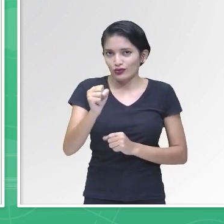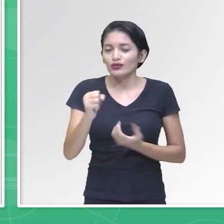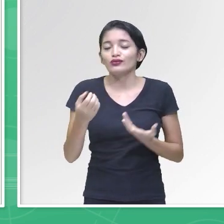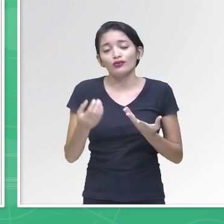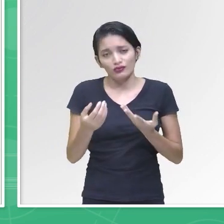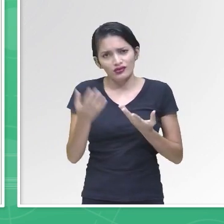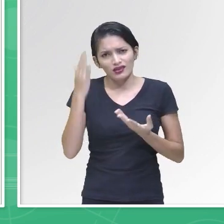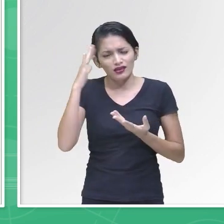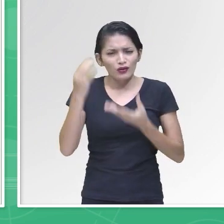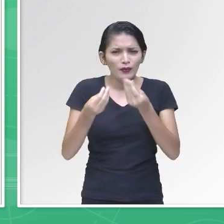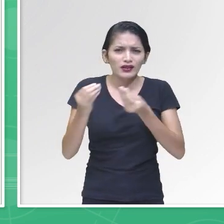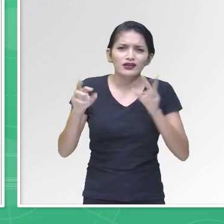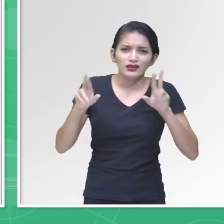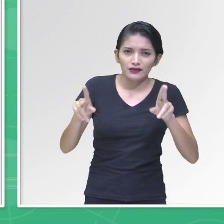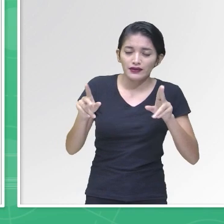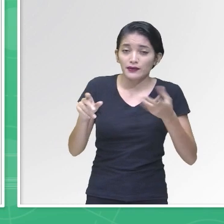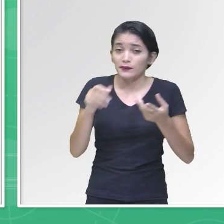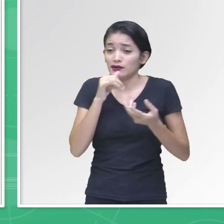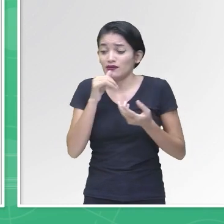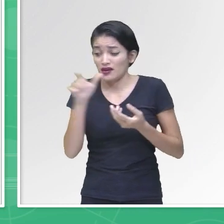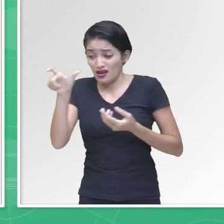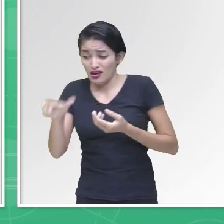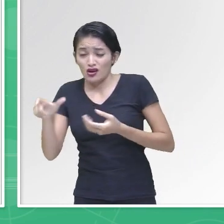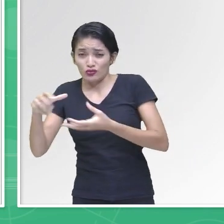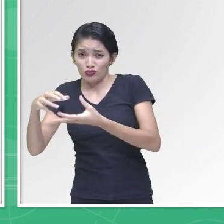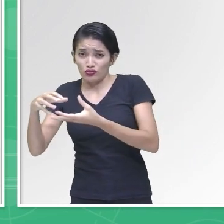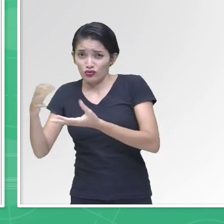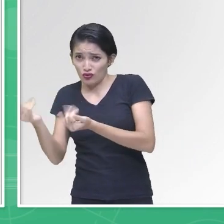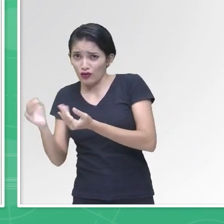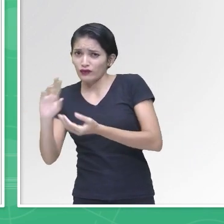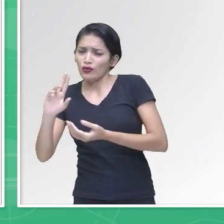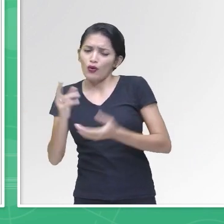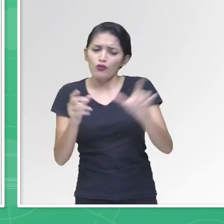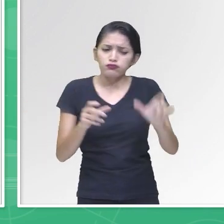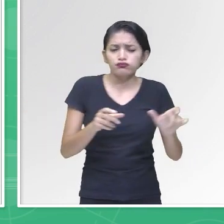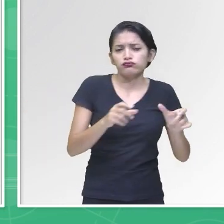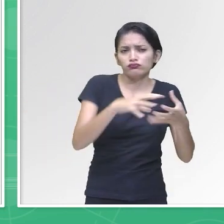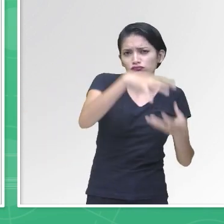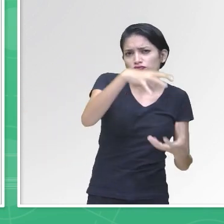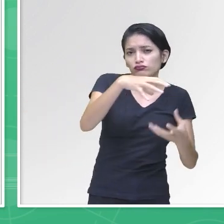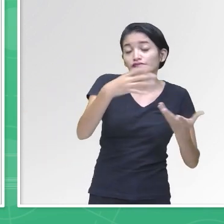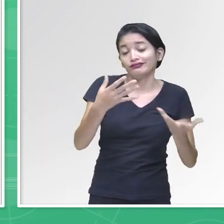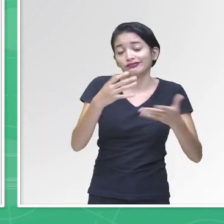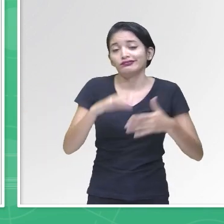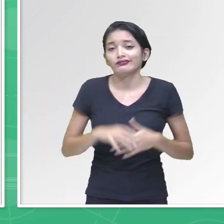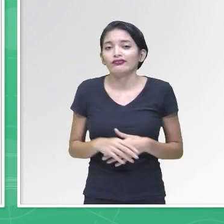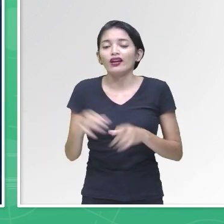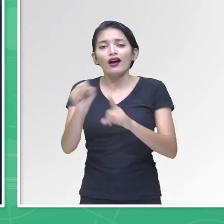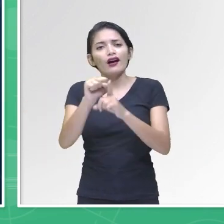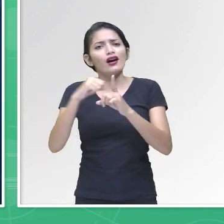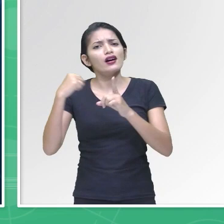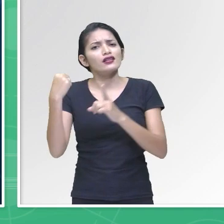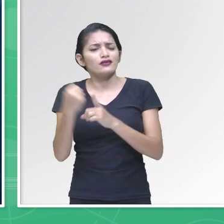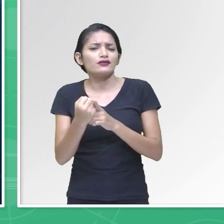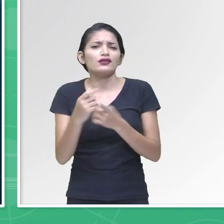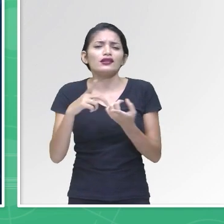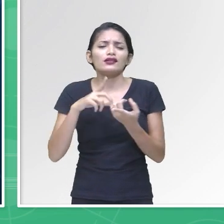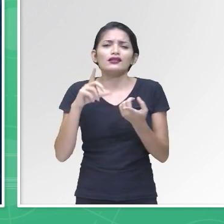ambíguo? Ele é jovem ou ele é adulto? Então, para a sociologia, essas questões trazem